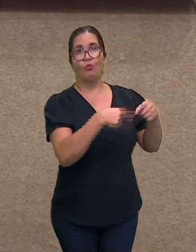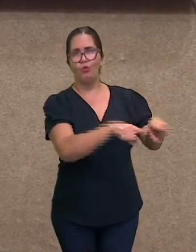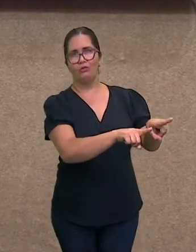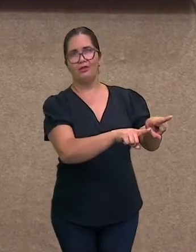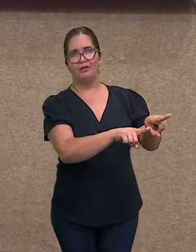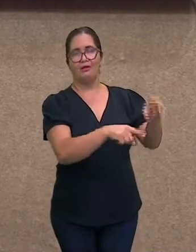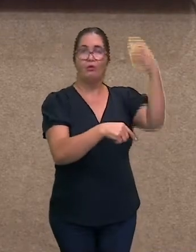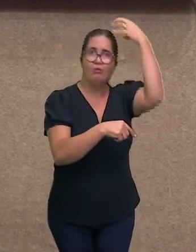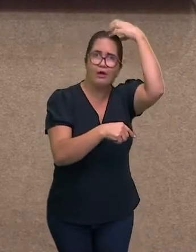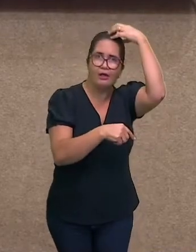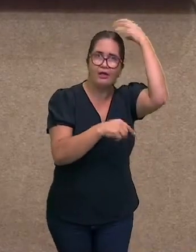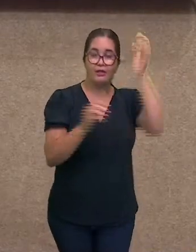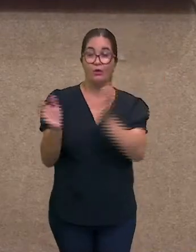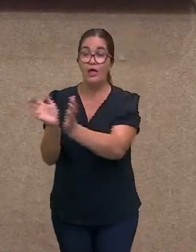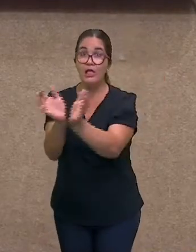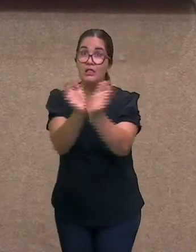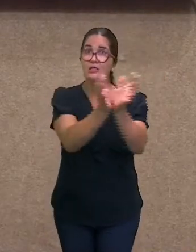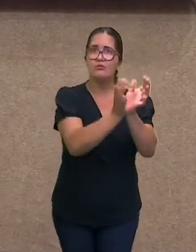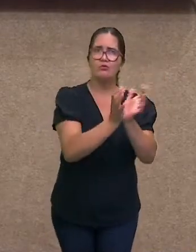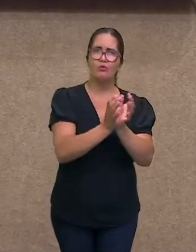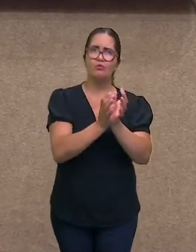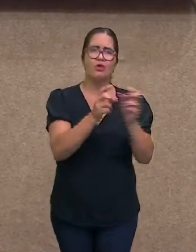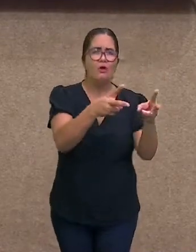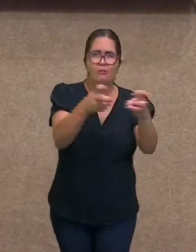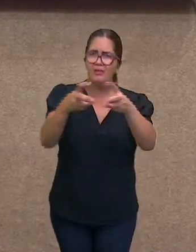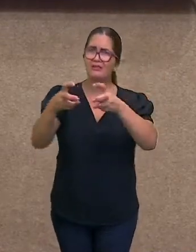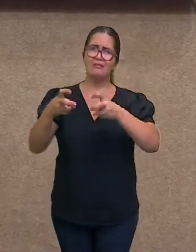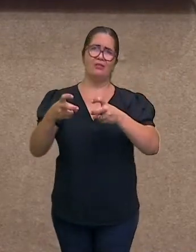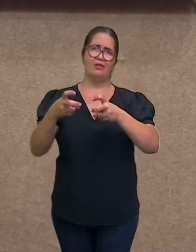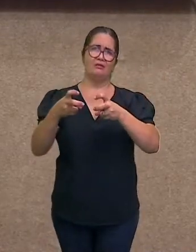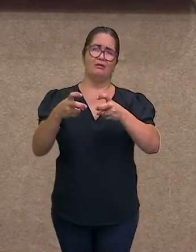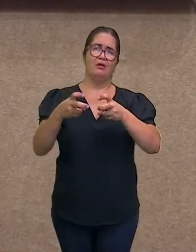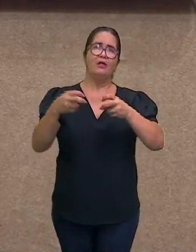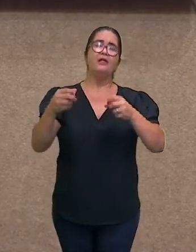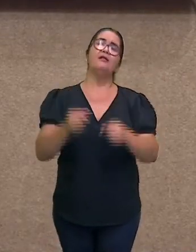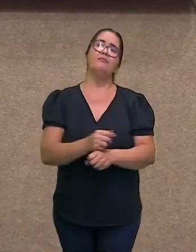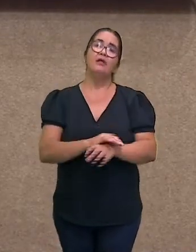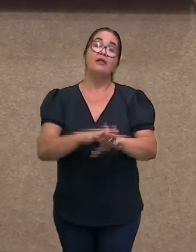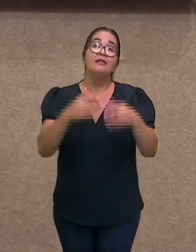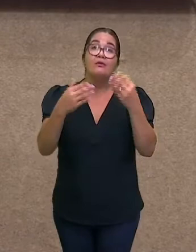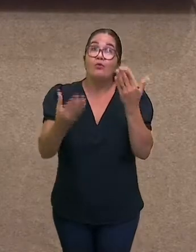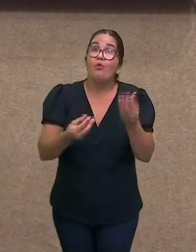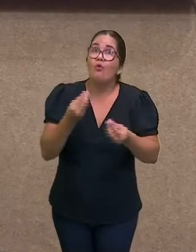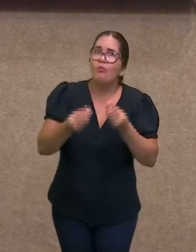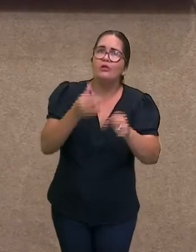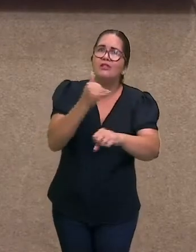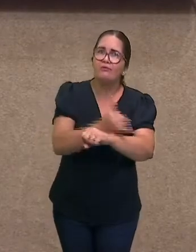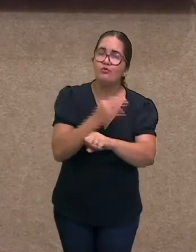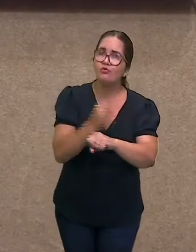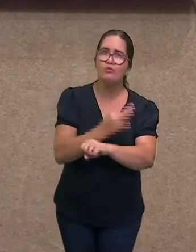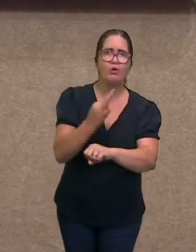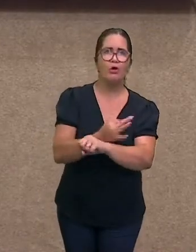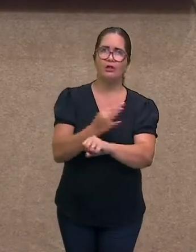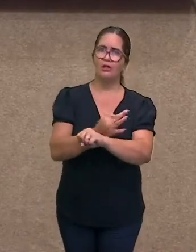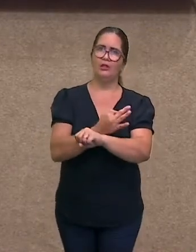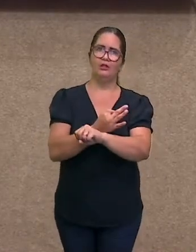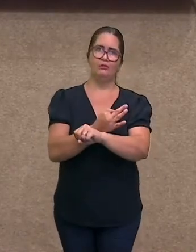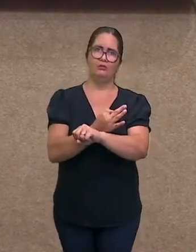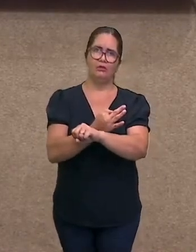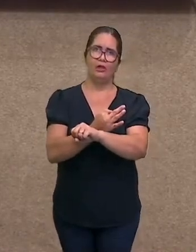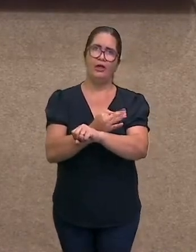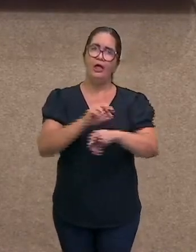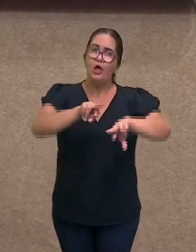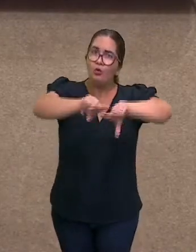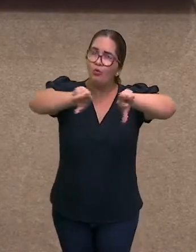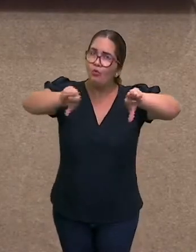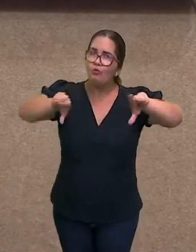o rei, como poder absoluto, Estado absolutista, ele tinha que delimitar regras,